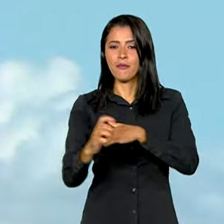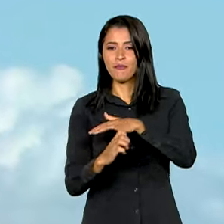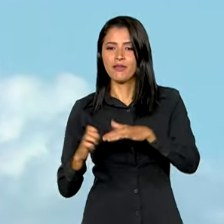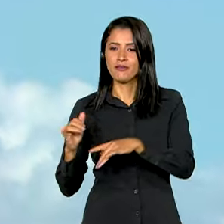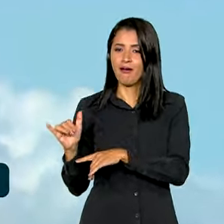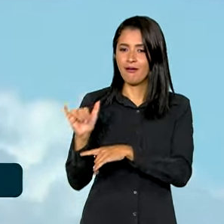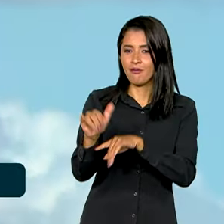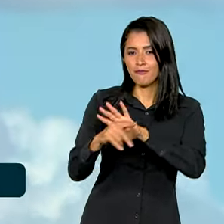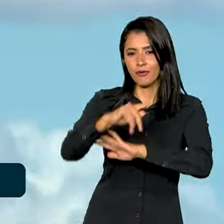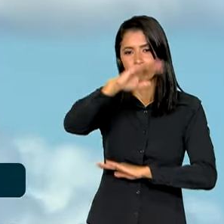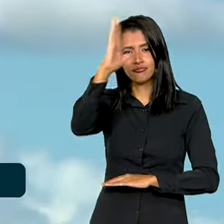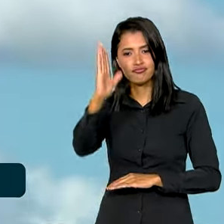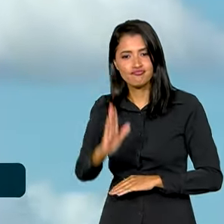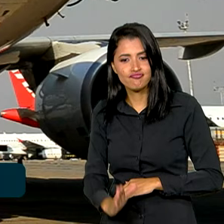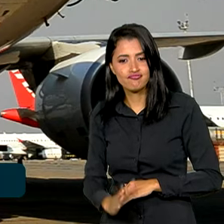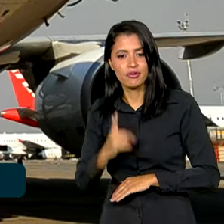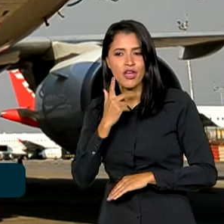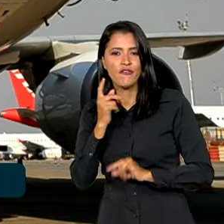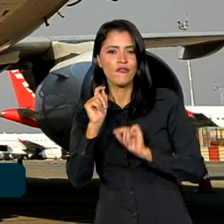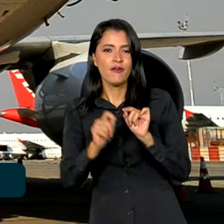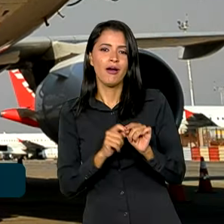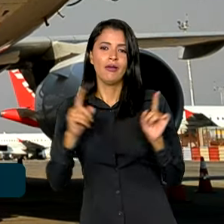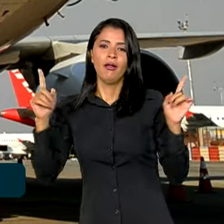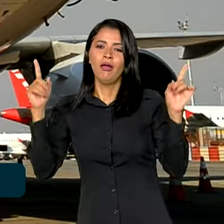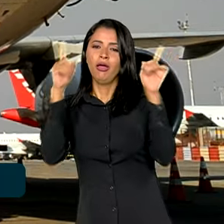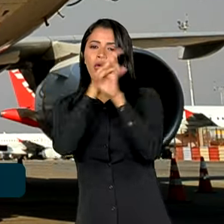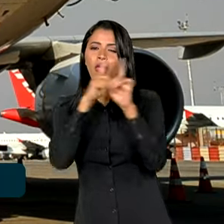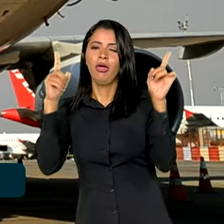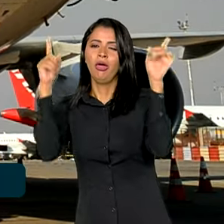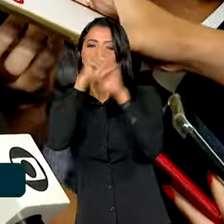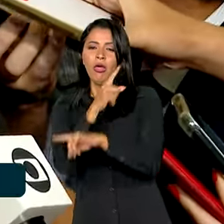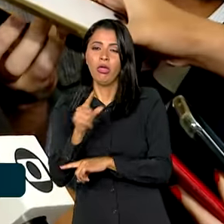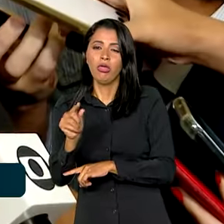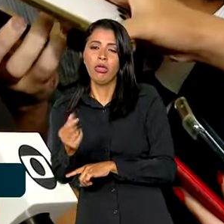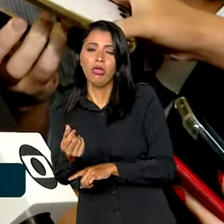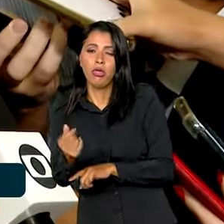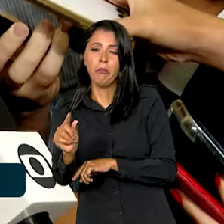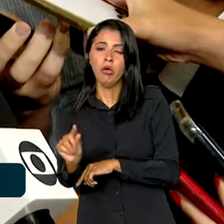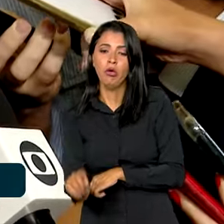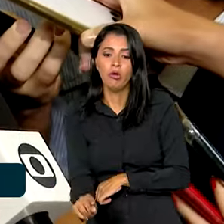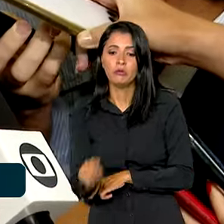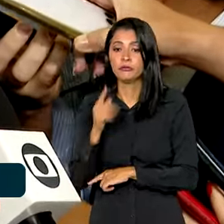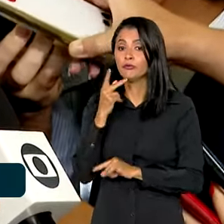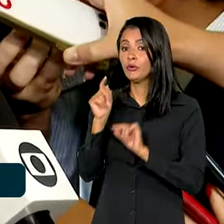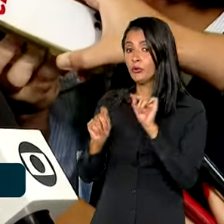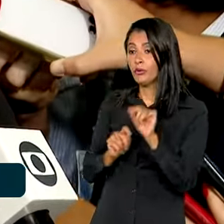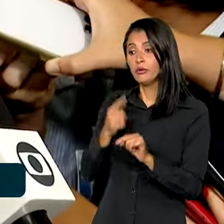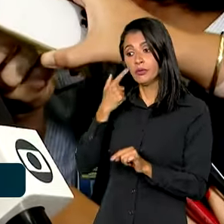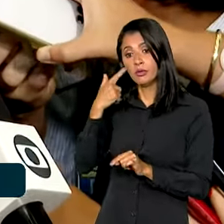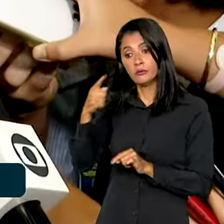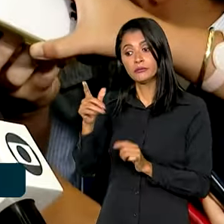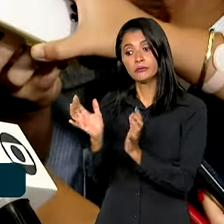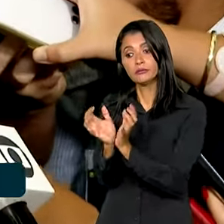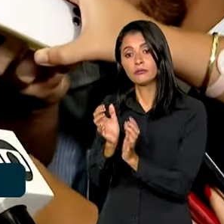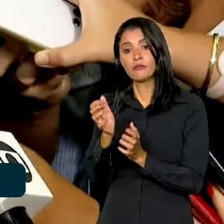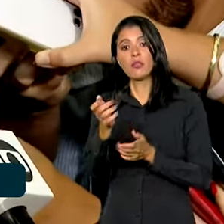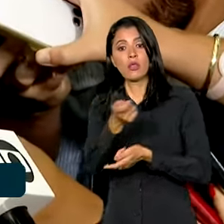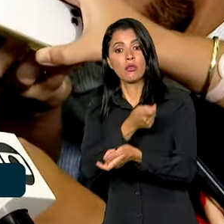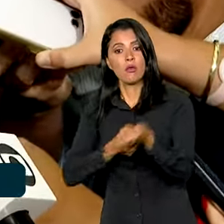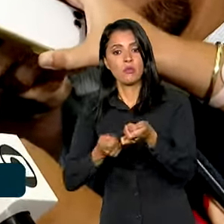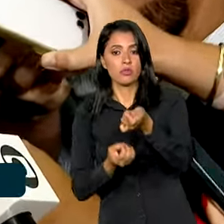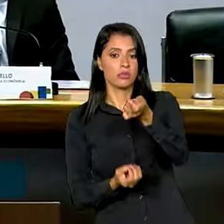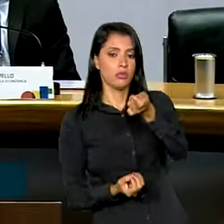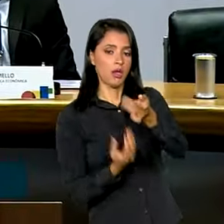aéreas brasileiras, que alegam dificuldades financeiras. O ministro disse que a equipe econômica está montando